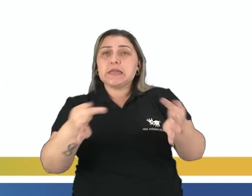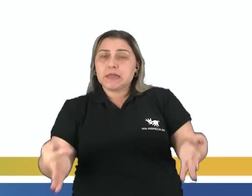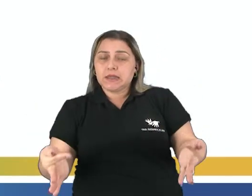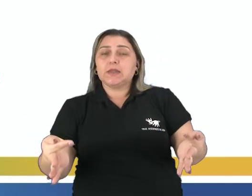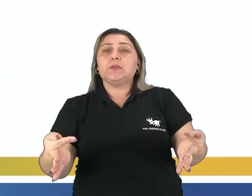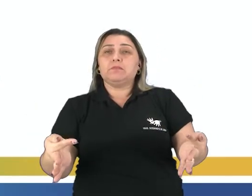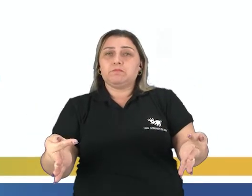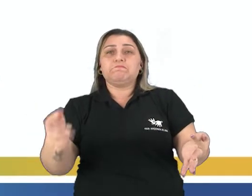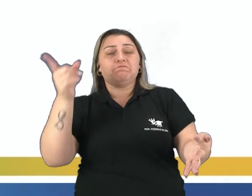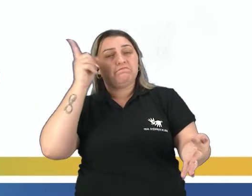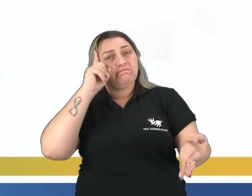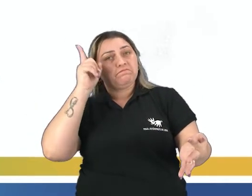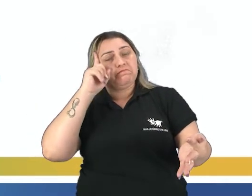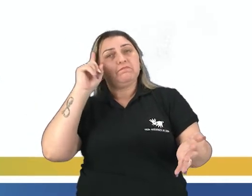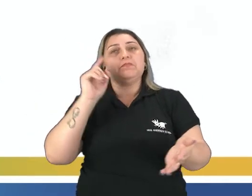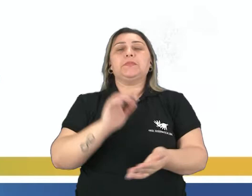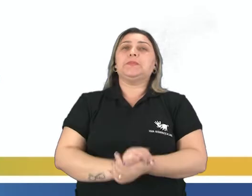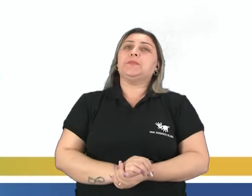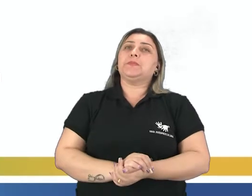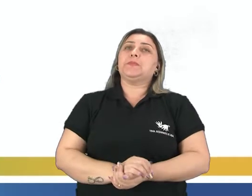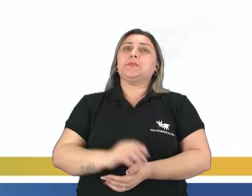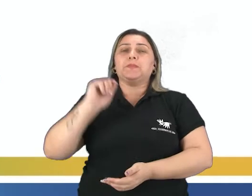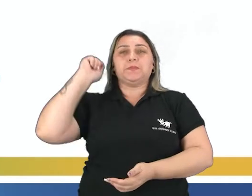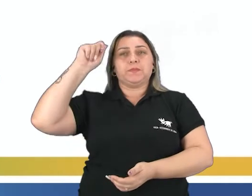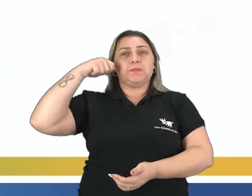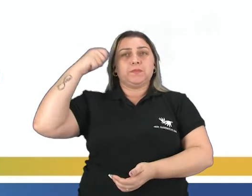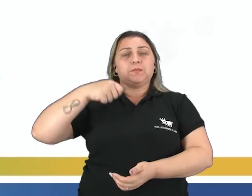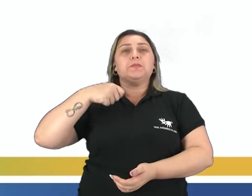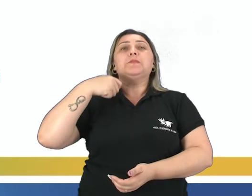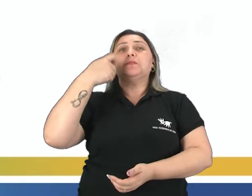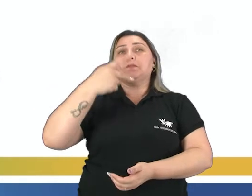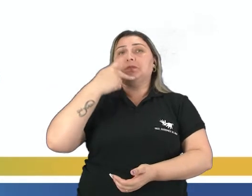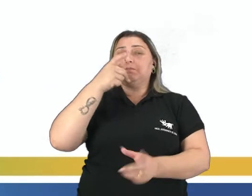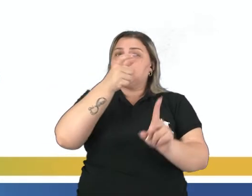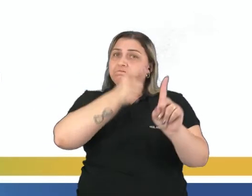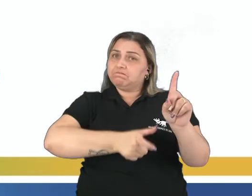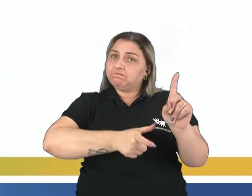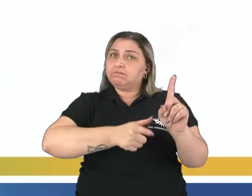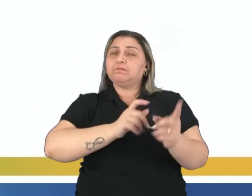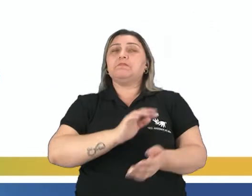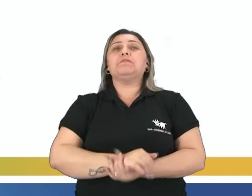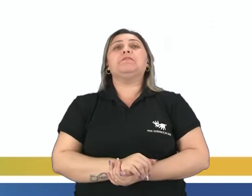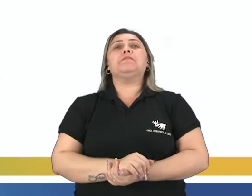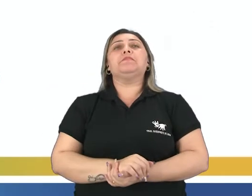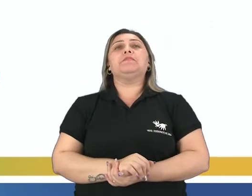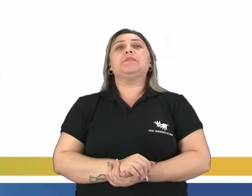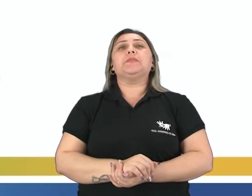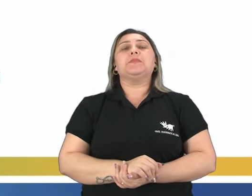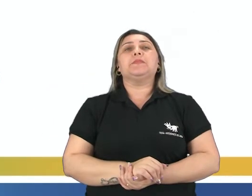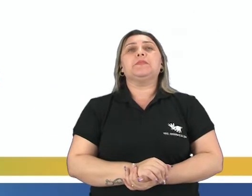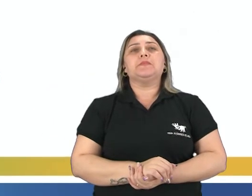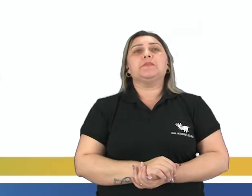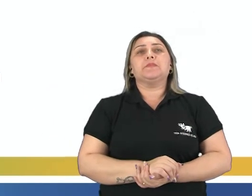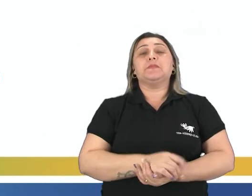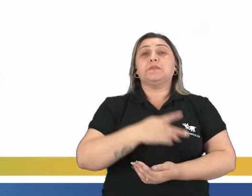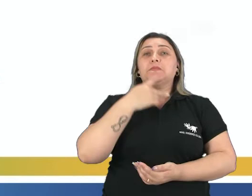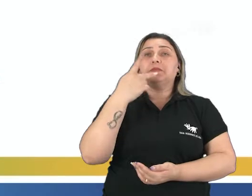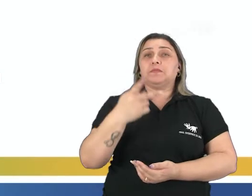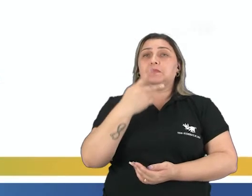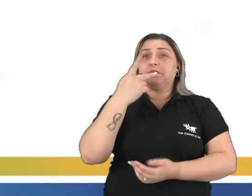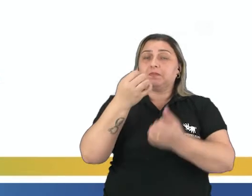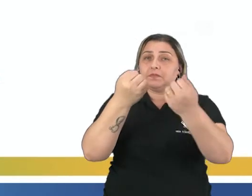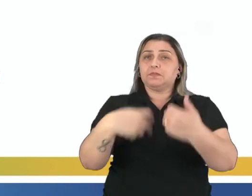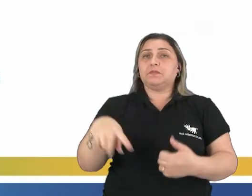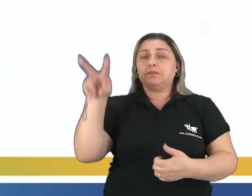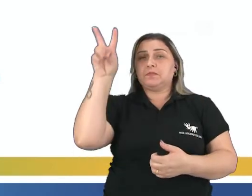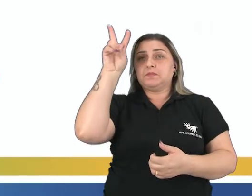De roteiros improvisados, os atores interpretavam seus personagens, né? E contavam uma história